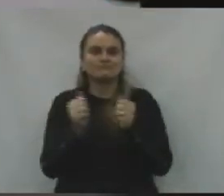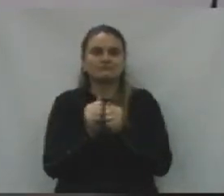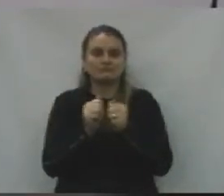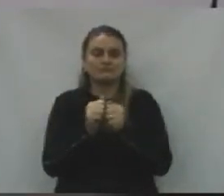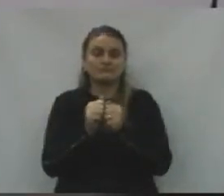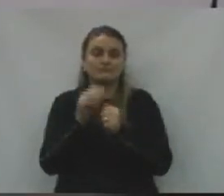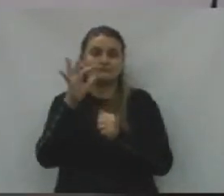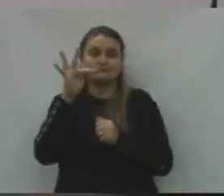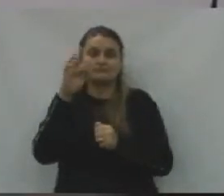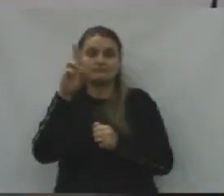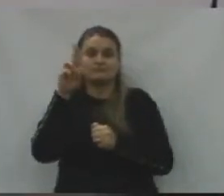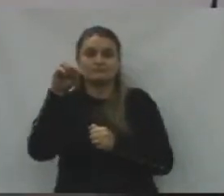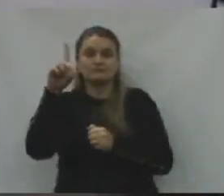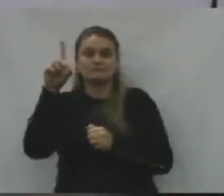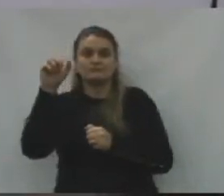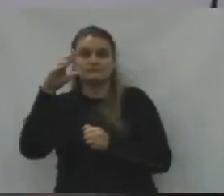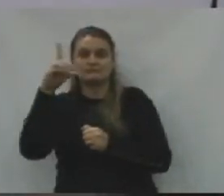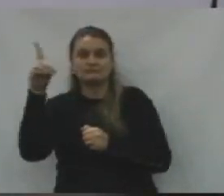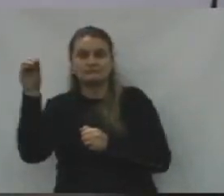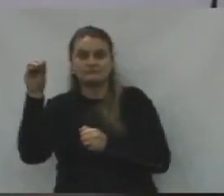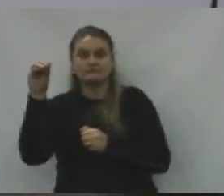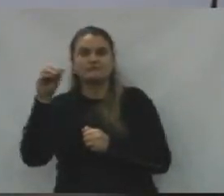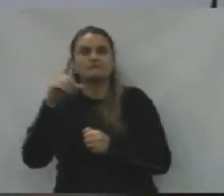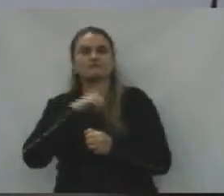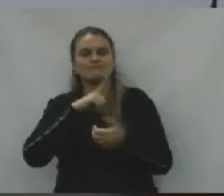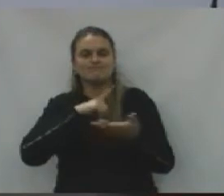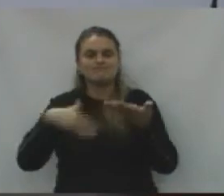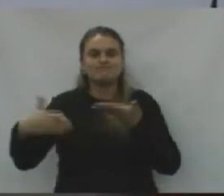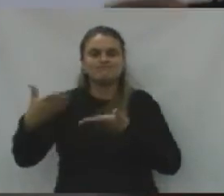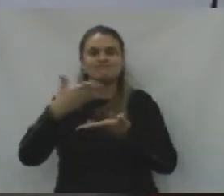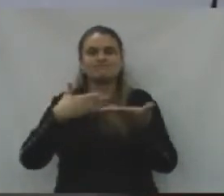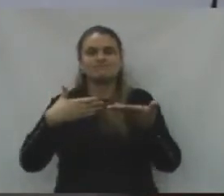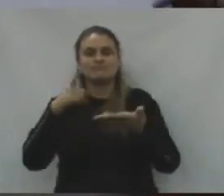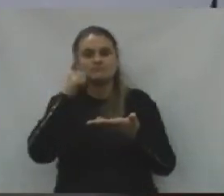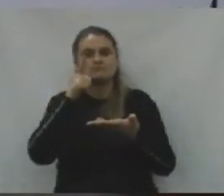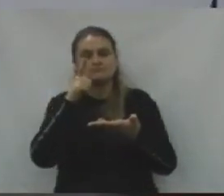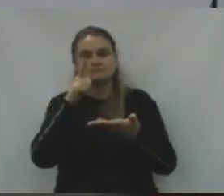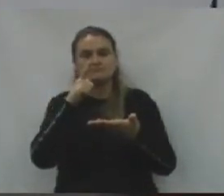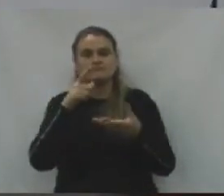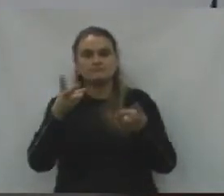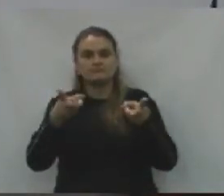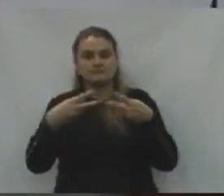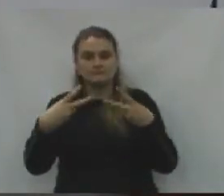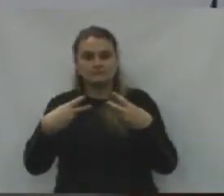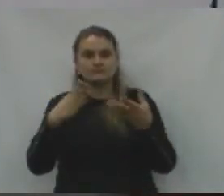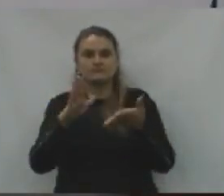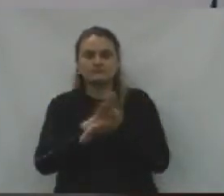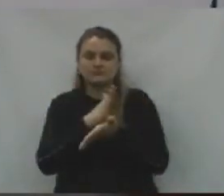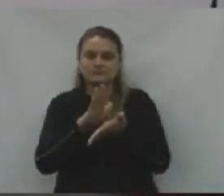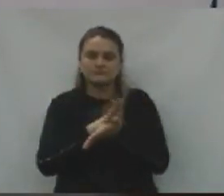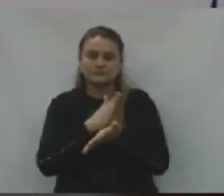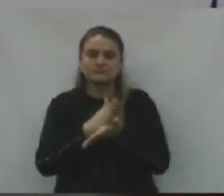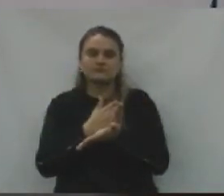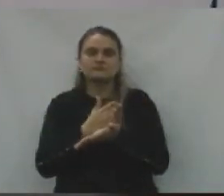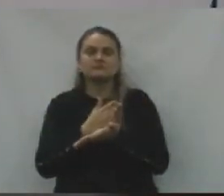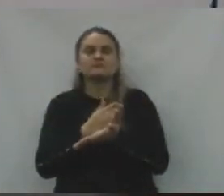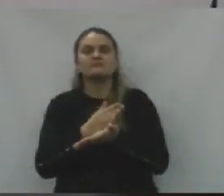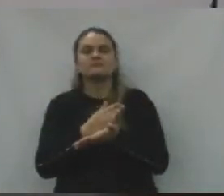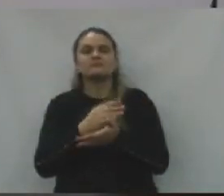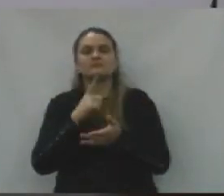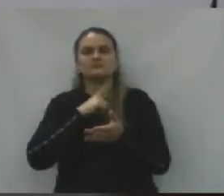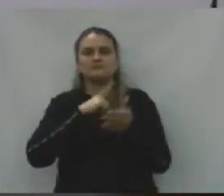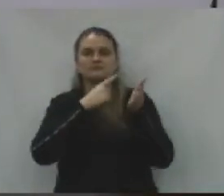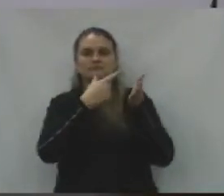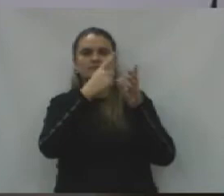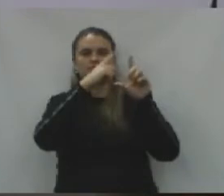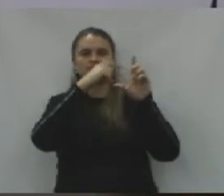junto à nossa fundação, fizemos a opção de recompra, trazendo receita. A despesa, aqui todo o gráfico, em